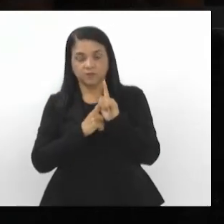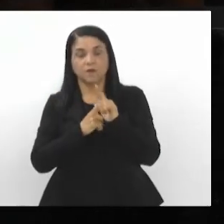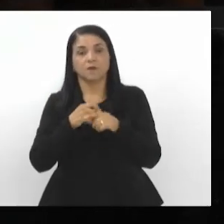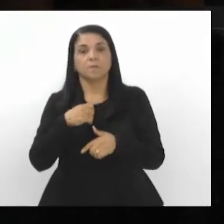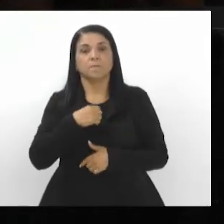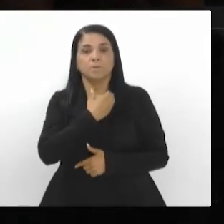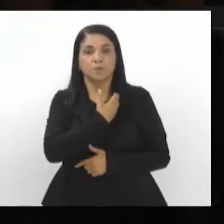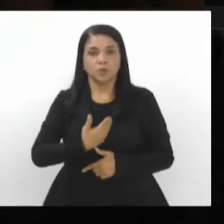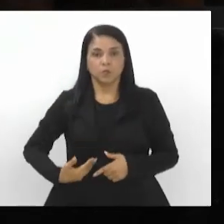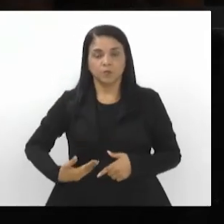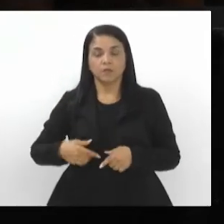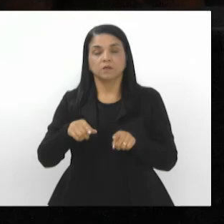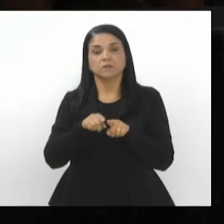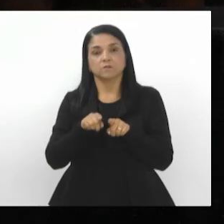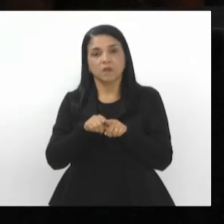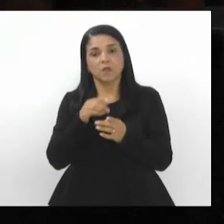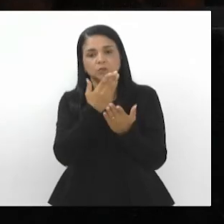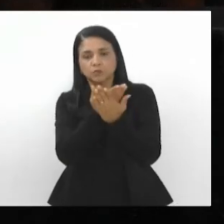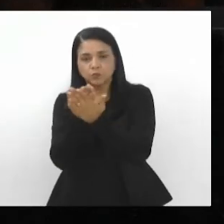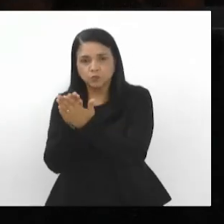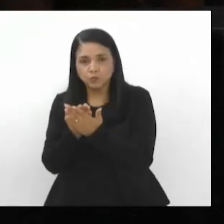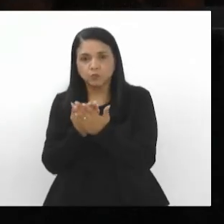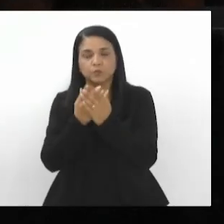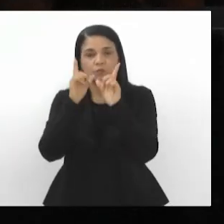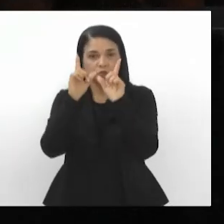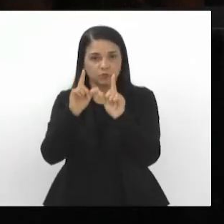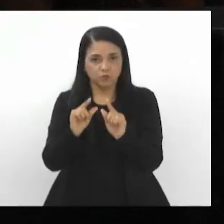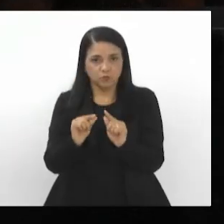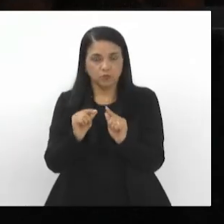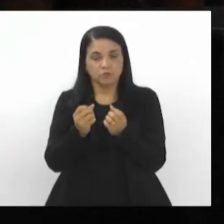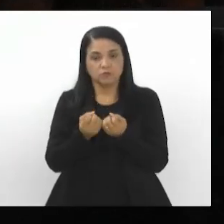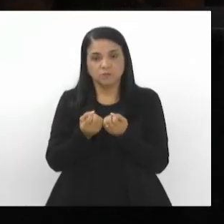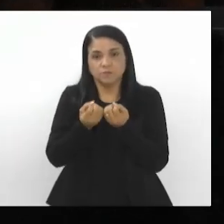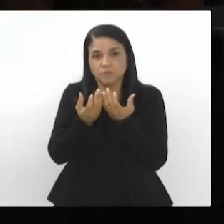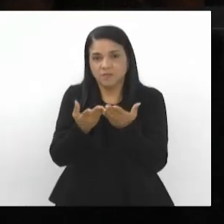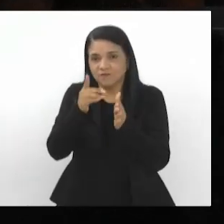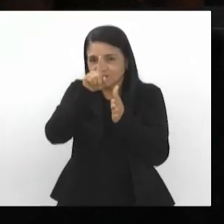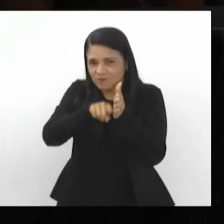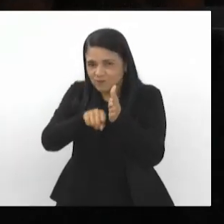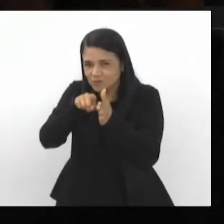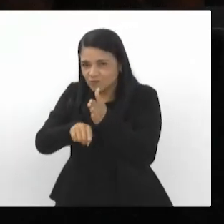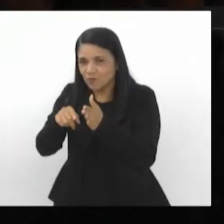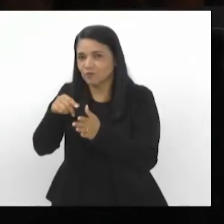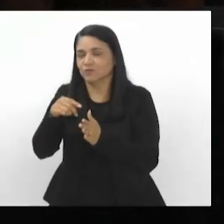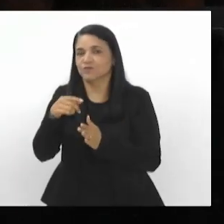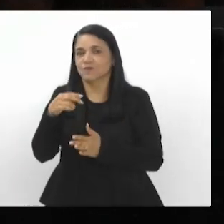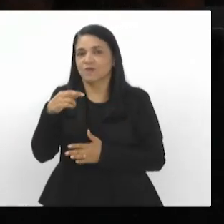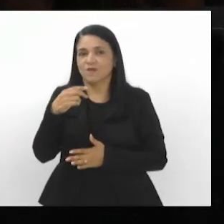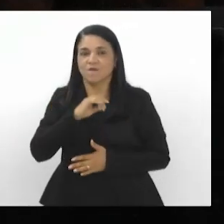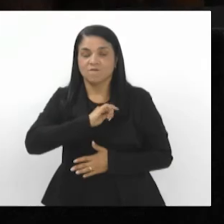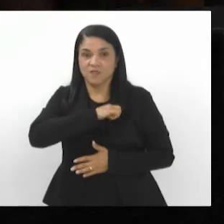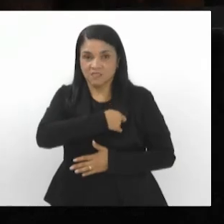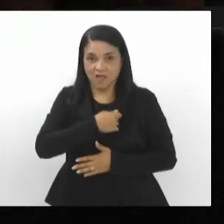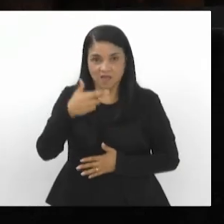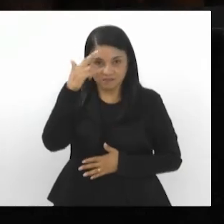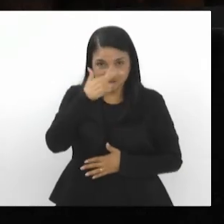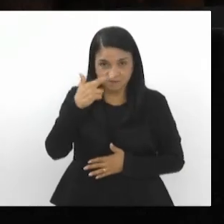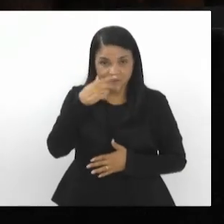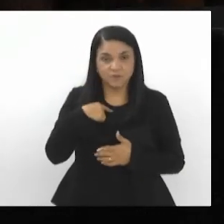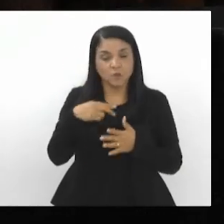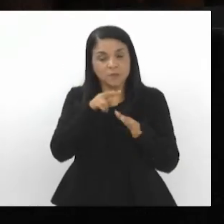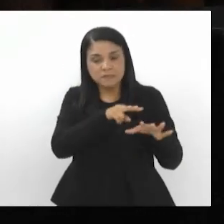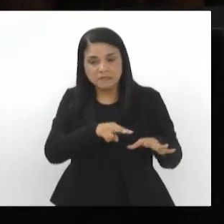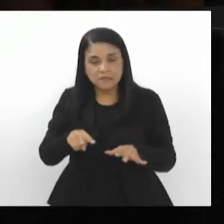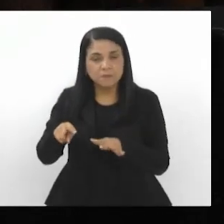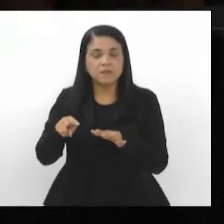de realizar um estudo para a redução dos benefícios fiscais. Vocês viram que nós passamos pelo menos uma